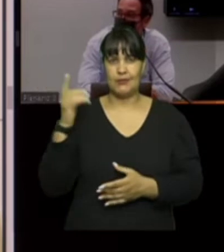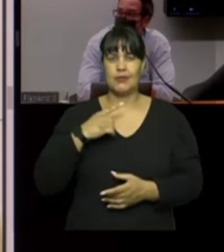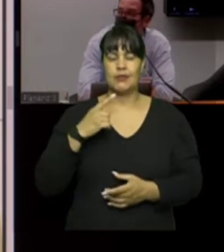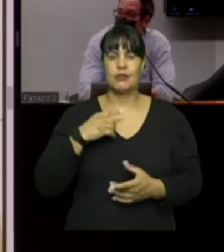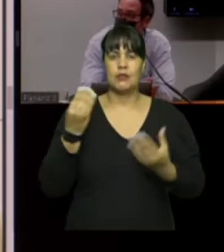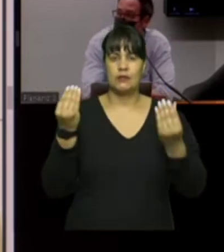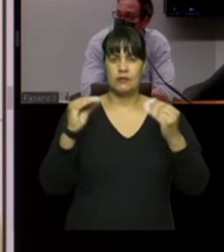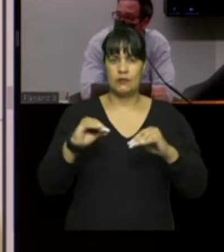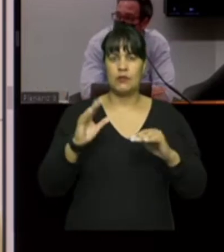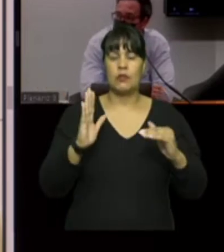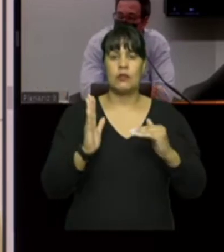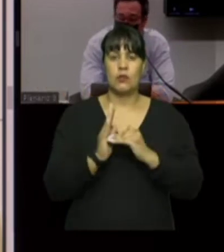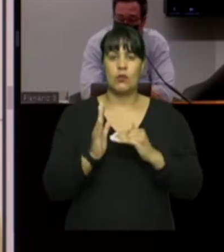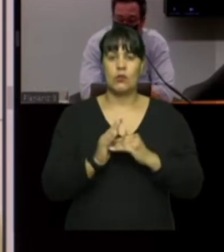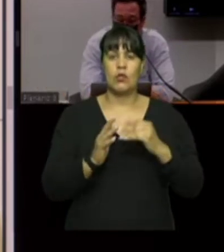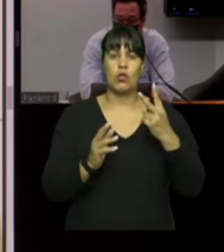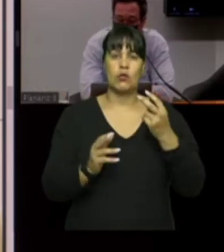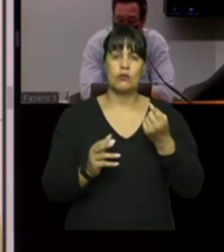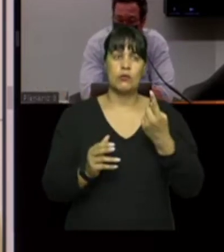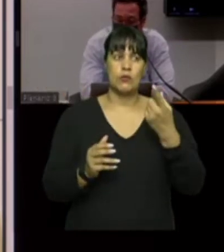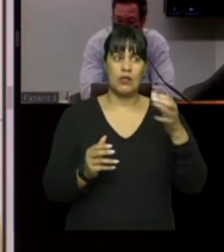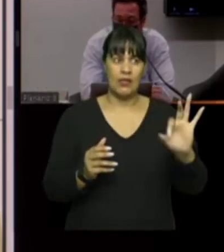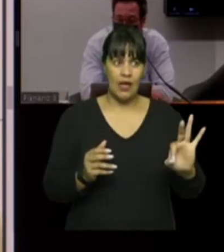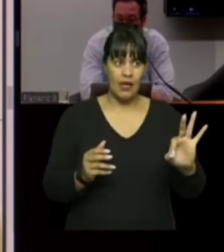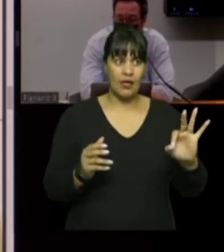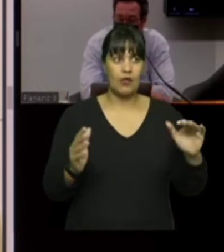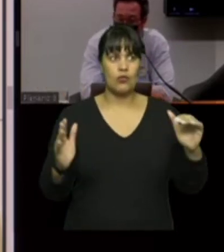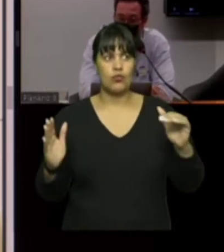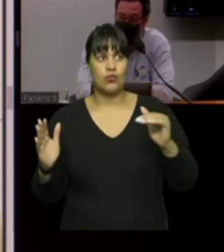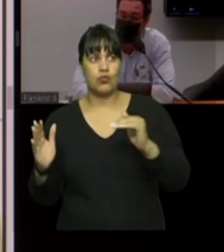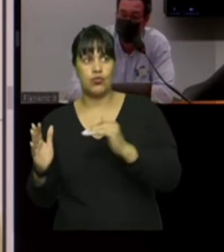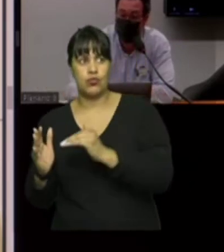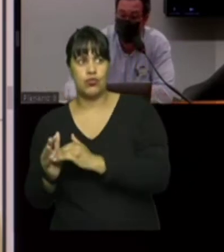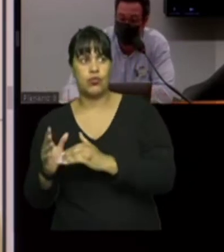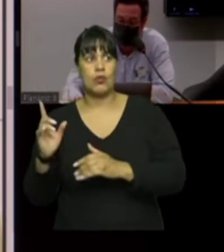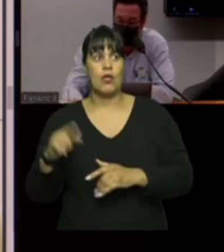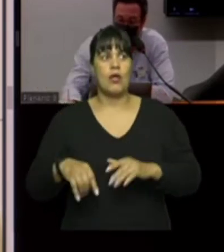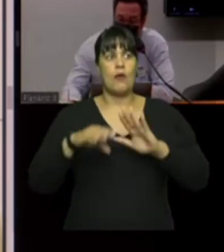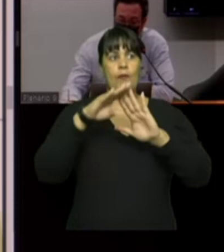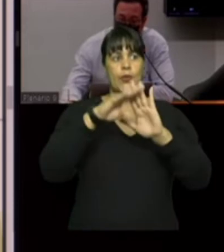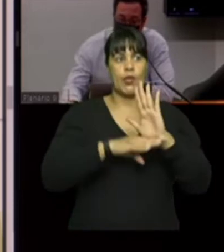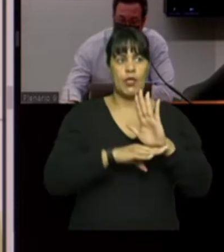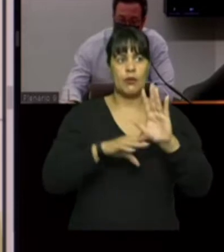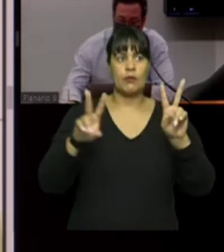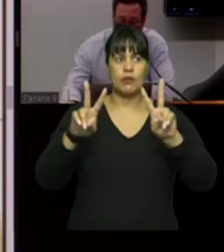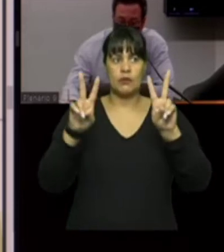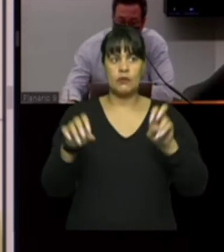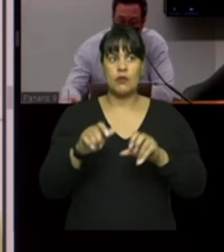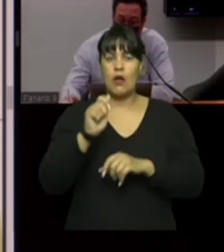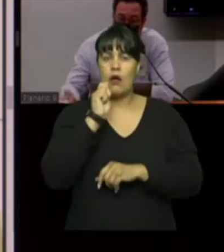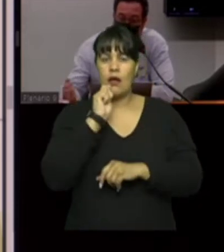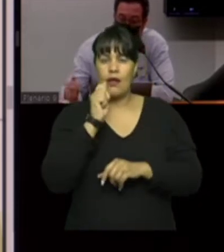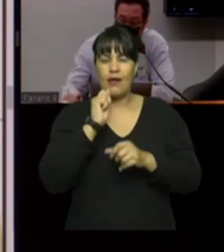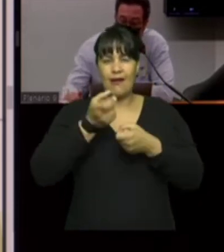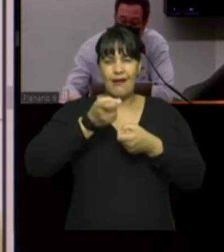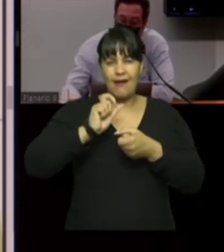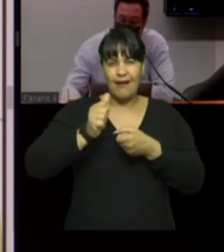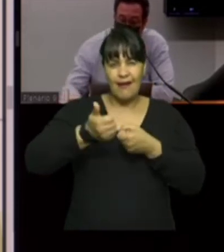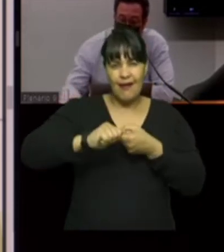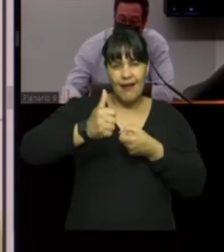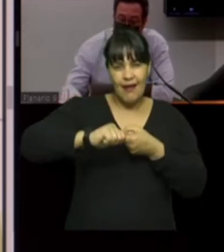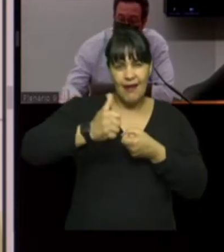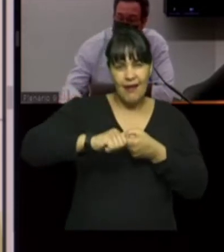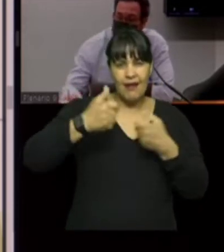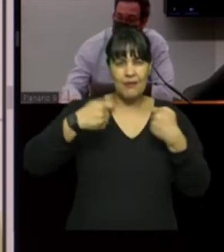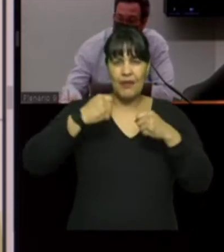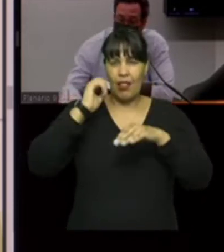quando começa o programa CRAC é Possível Vencer, até 2018, que são os dados que nós conseguimos acessar. Mas, em edital, havia